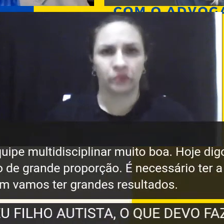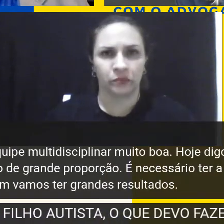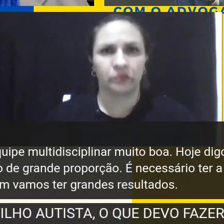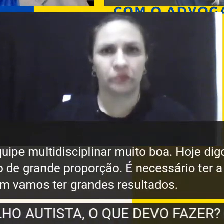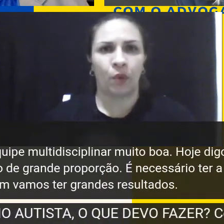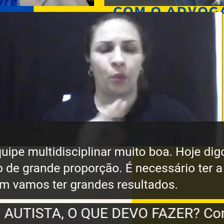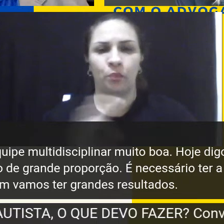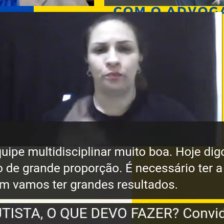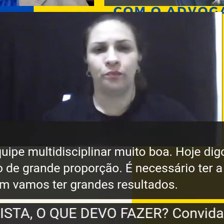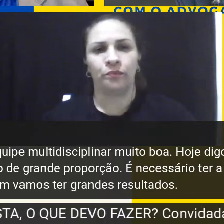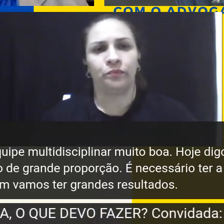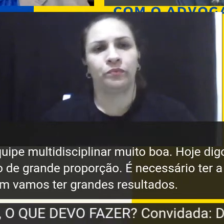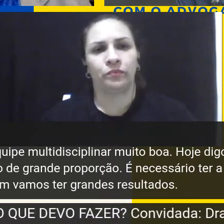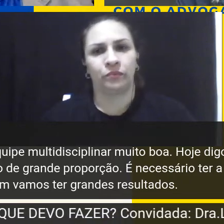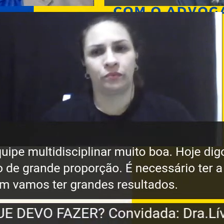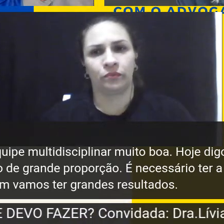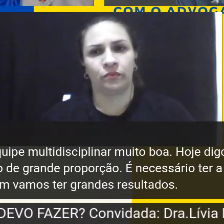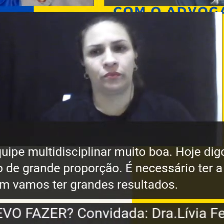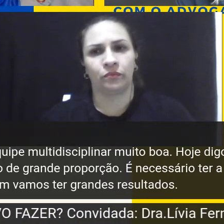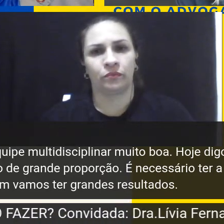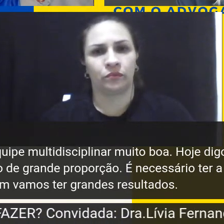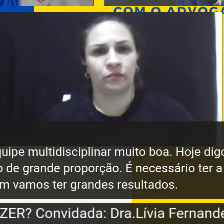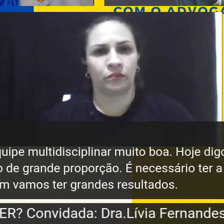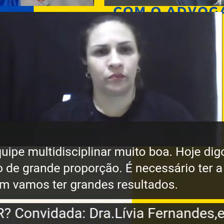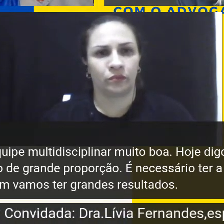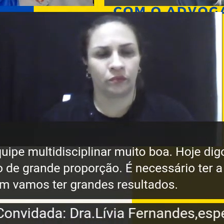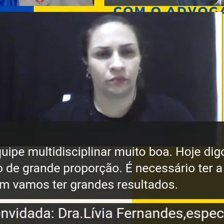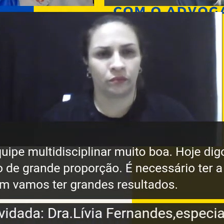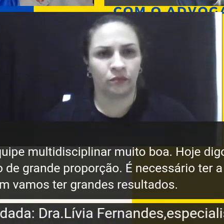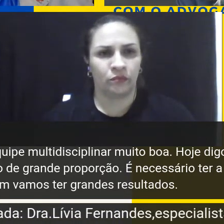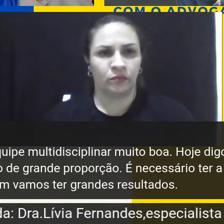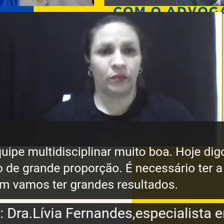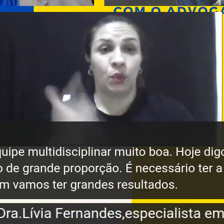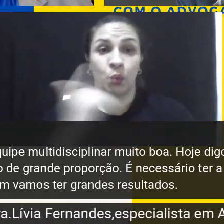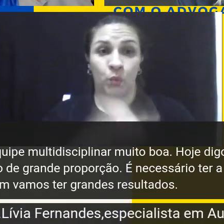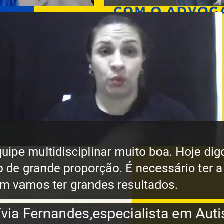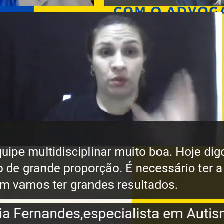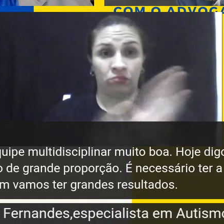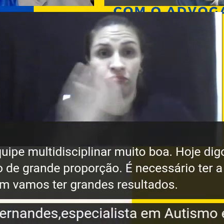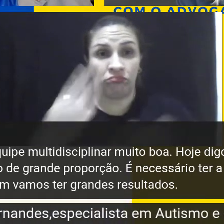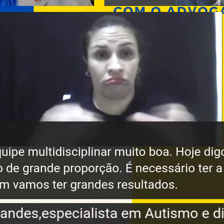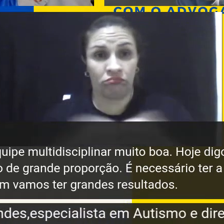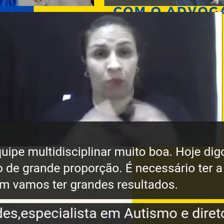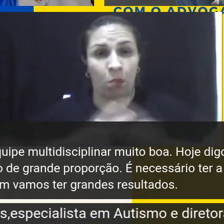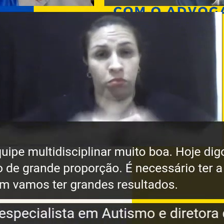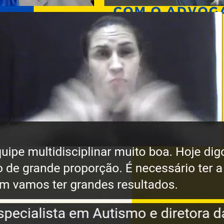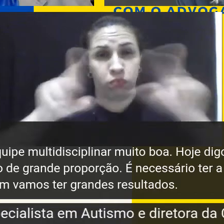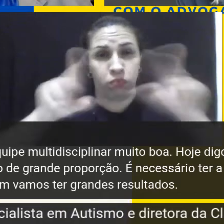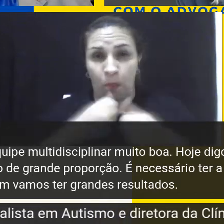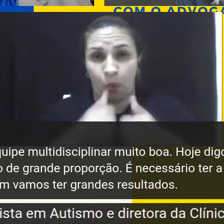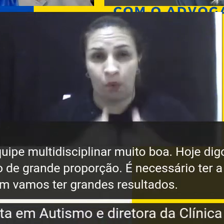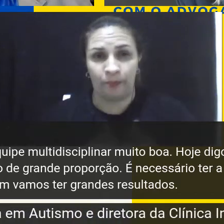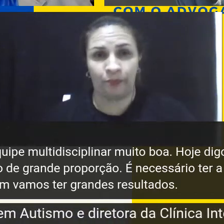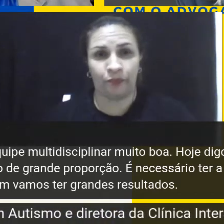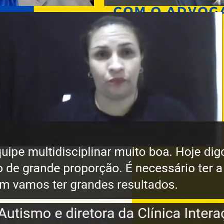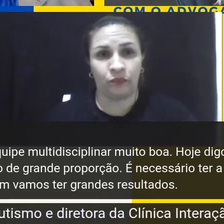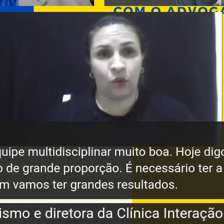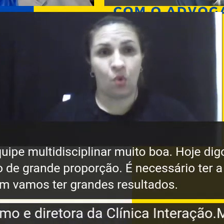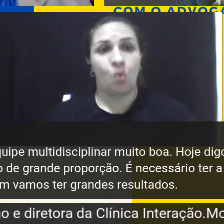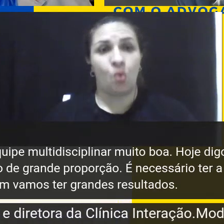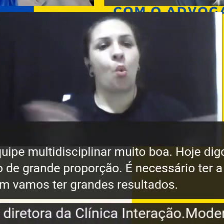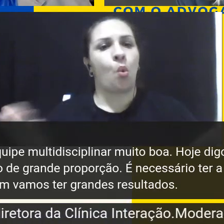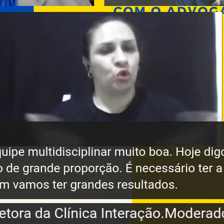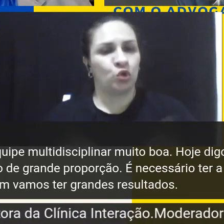ótimo. Bom, a Deise, ela falou assim, ó, consegui montar uma equipe multidisciplinar muito boa. Hoje digo